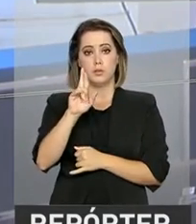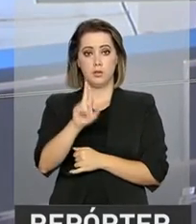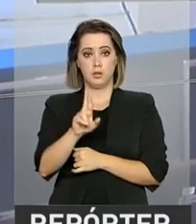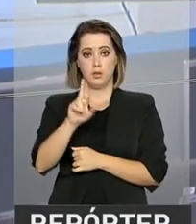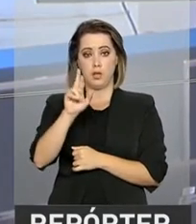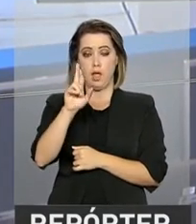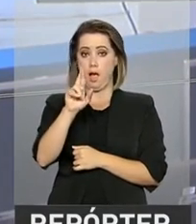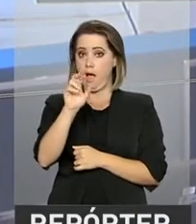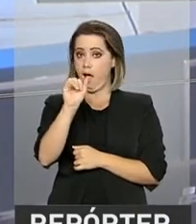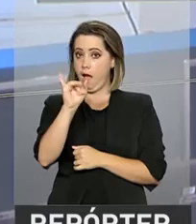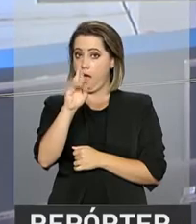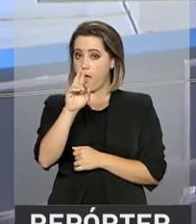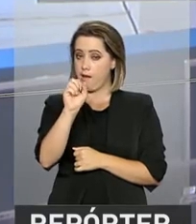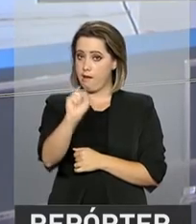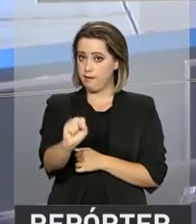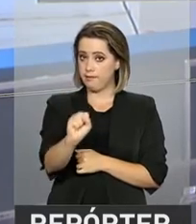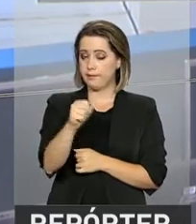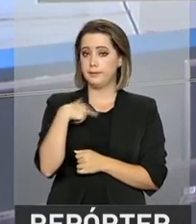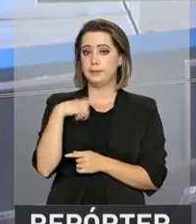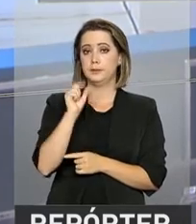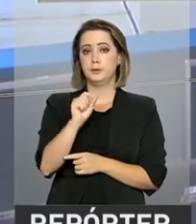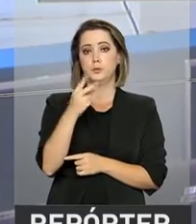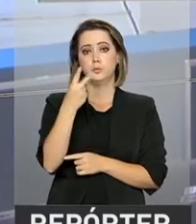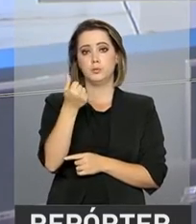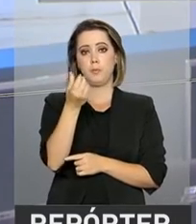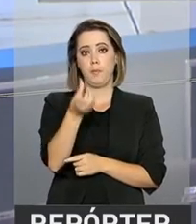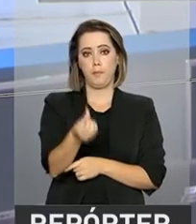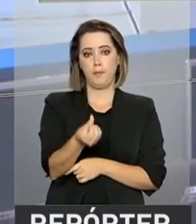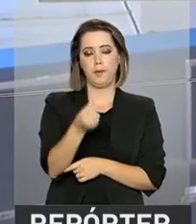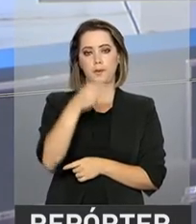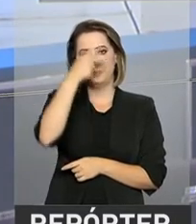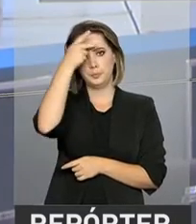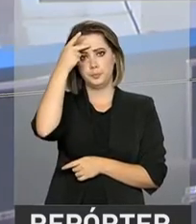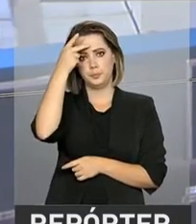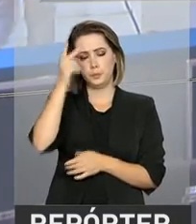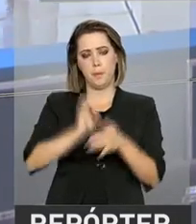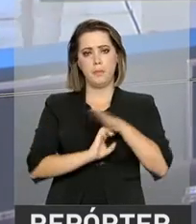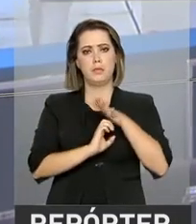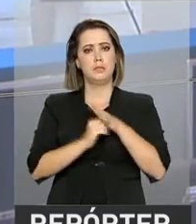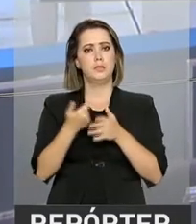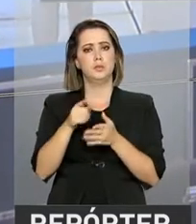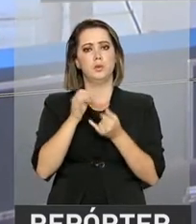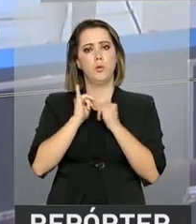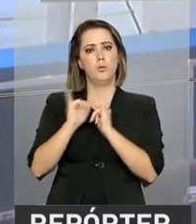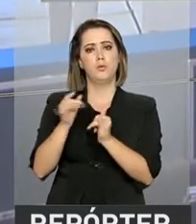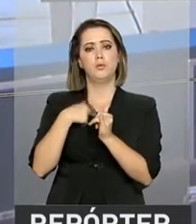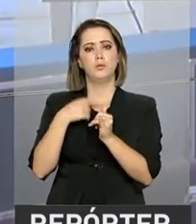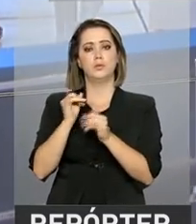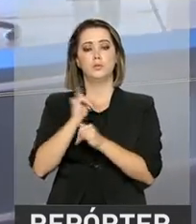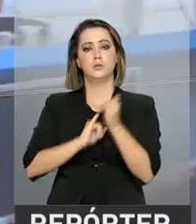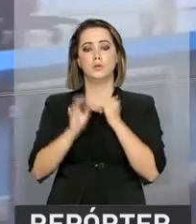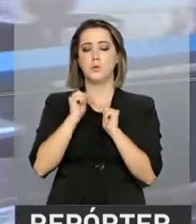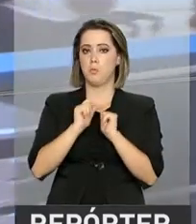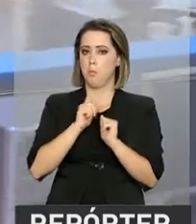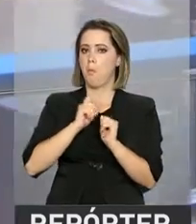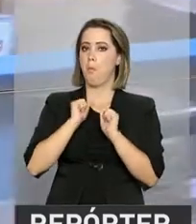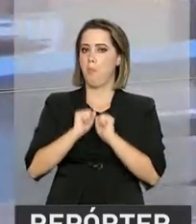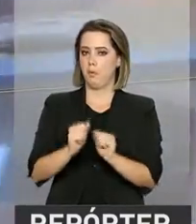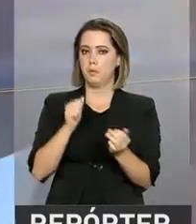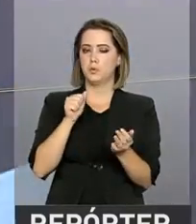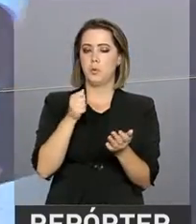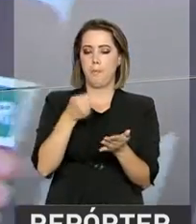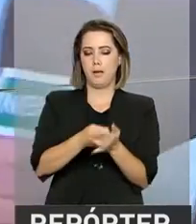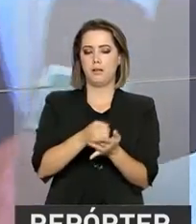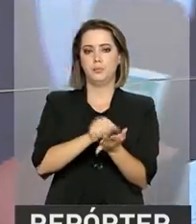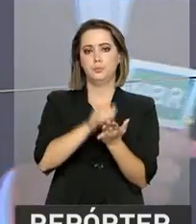Relação Anual de Informações Sociais, a RAIS de 2016. Quem não fornecer informações, pode pagar multa. Nós vamos então